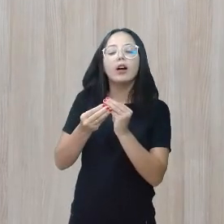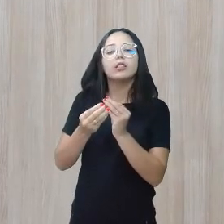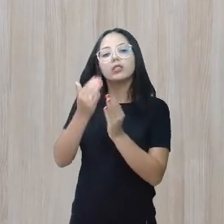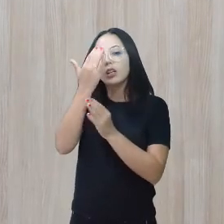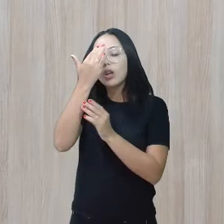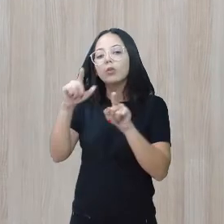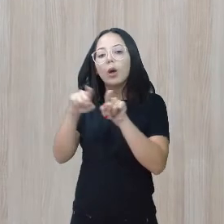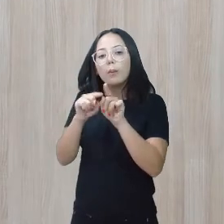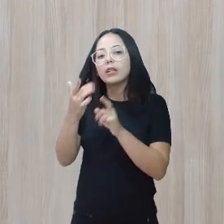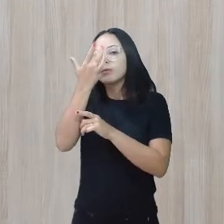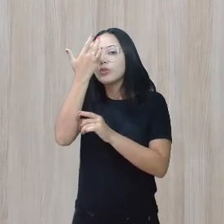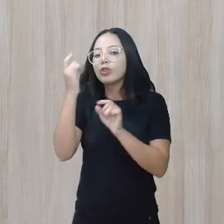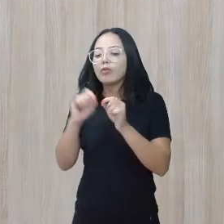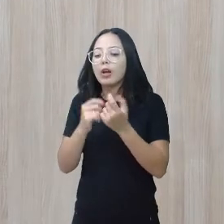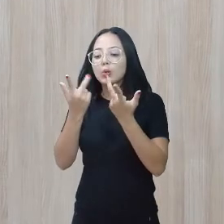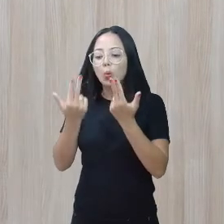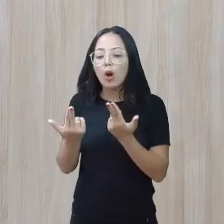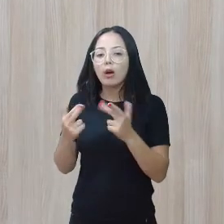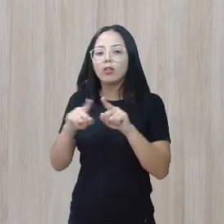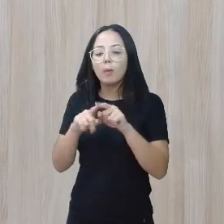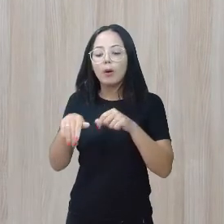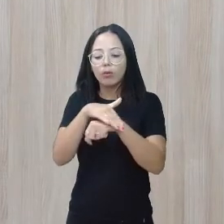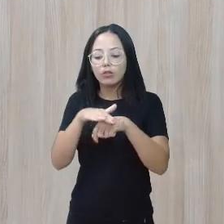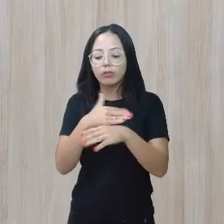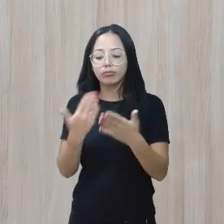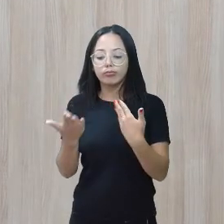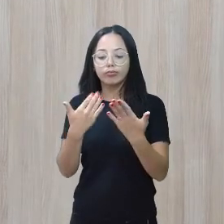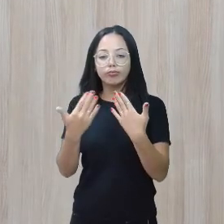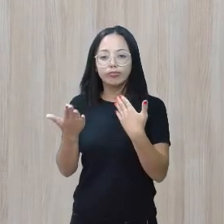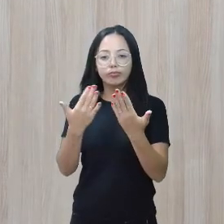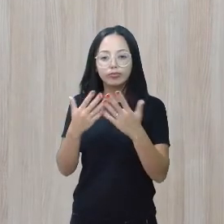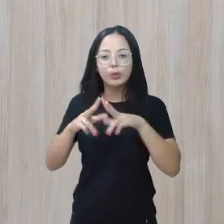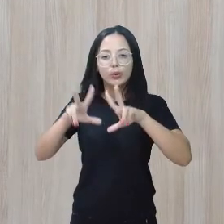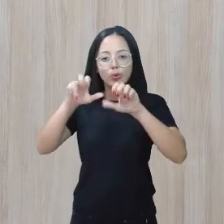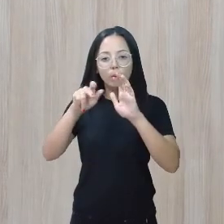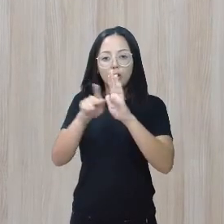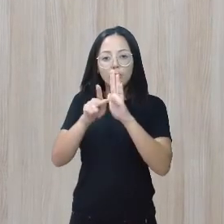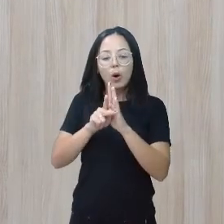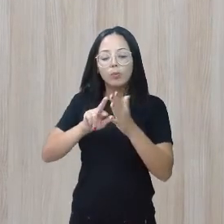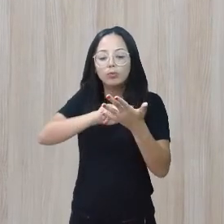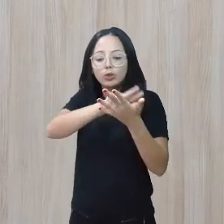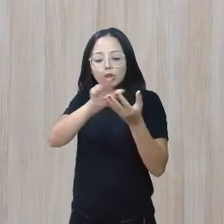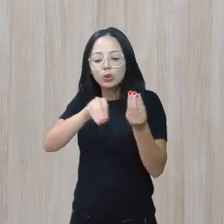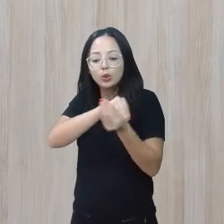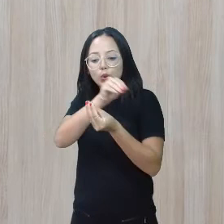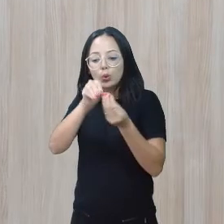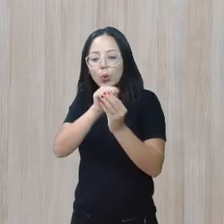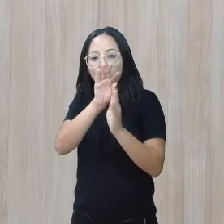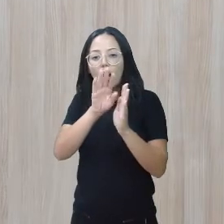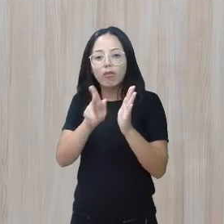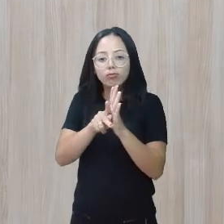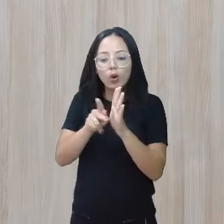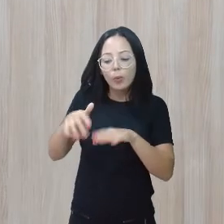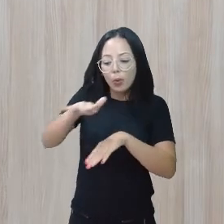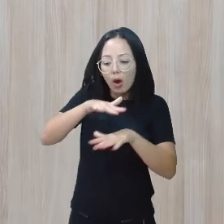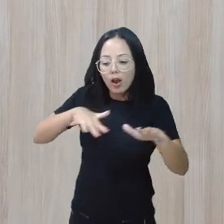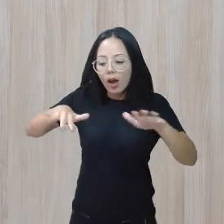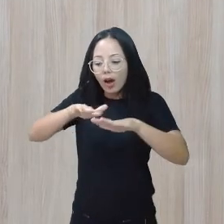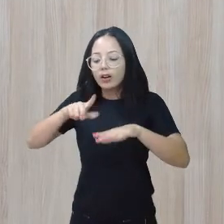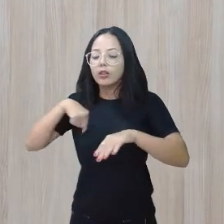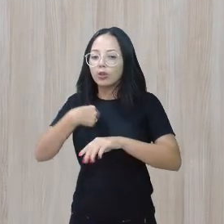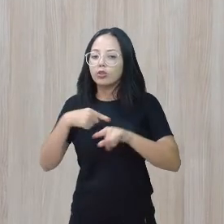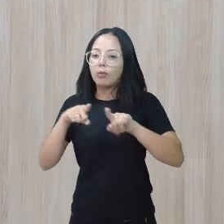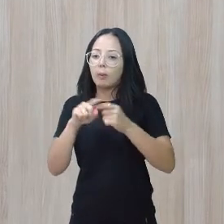que também faça isso e dialogar entre a interdisciplinaridade, né? A gente também precisa atentar